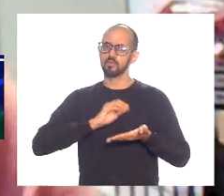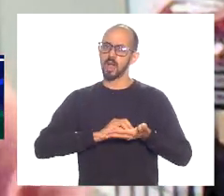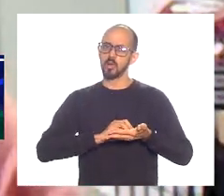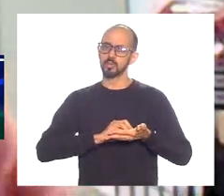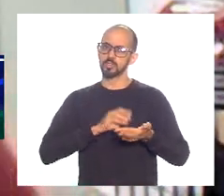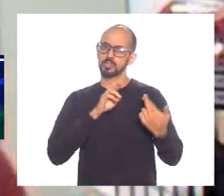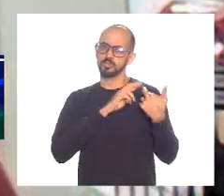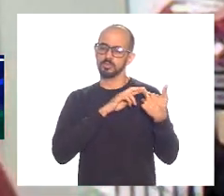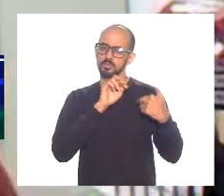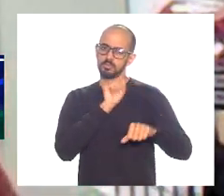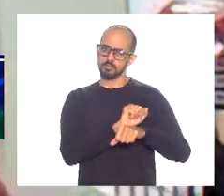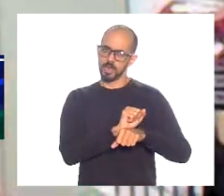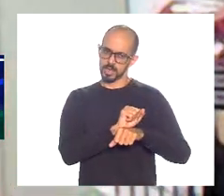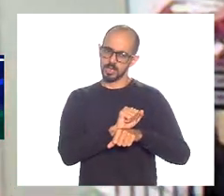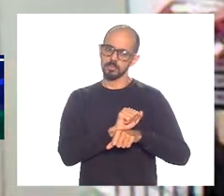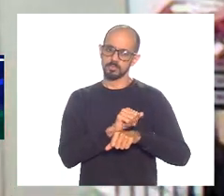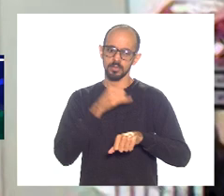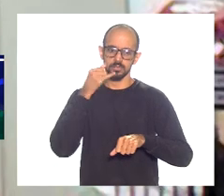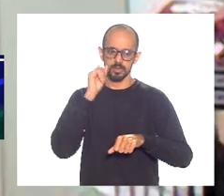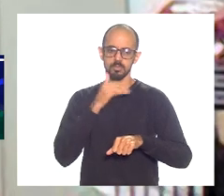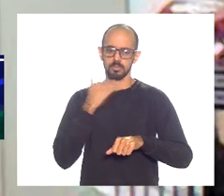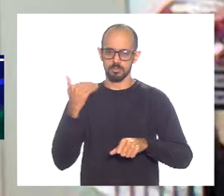centenas de milhares de brasileiros.